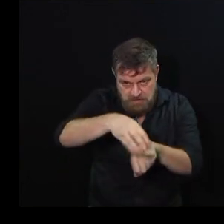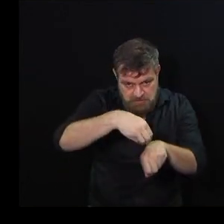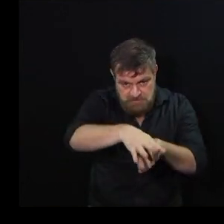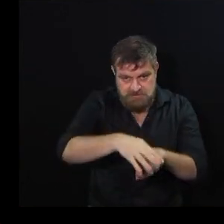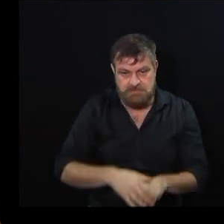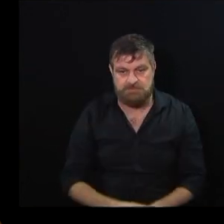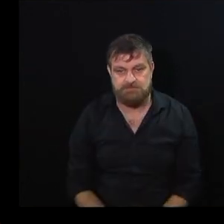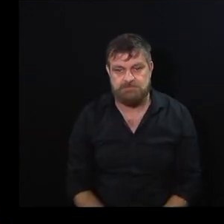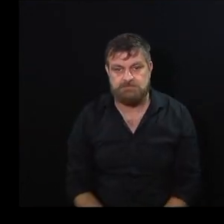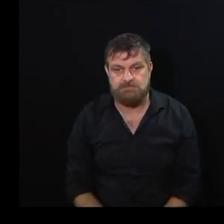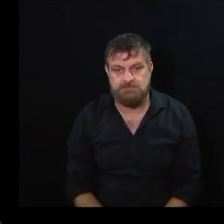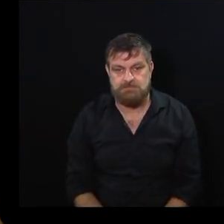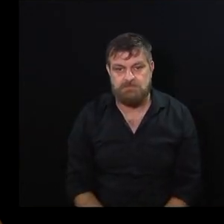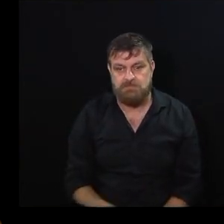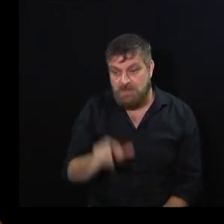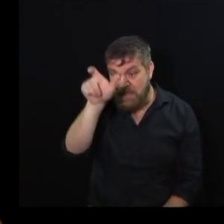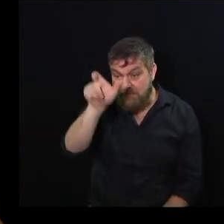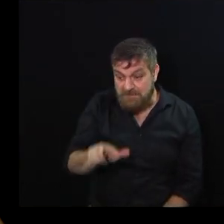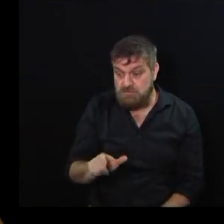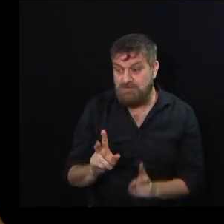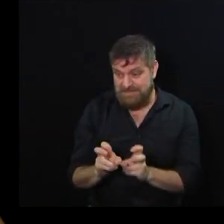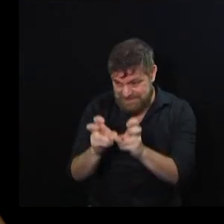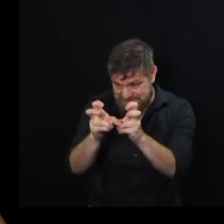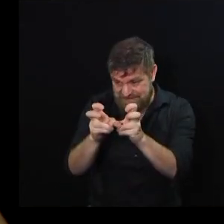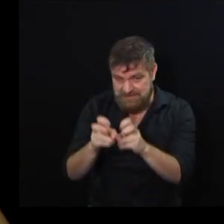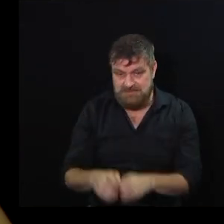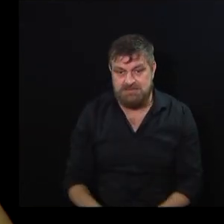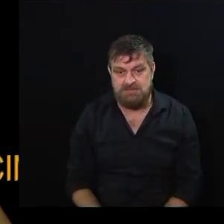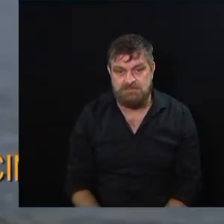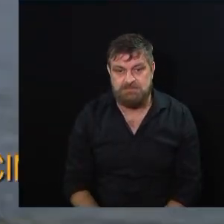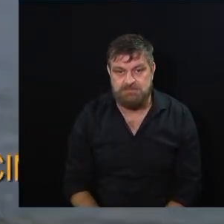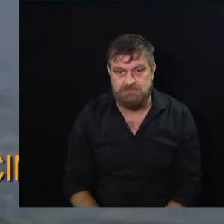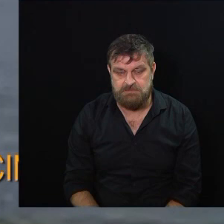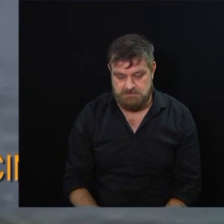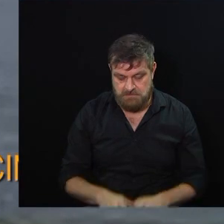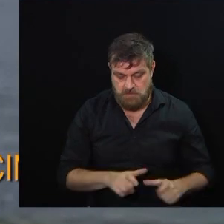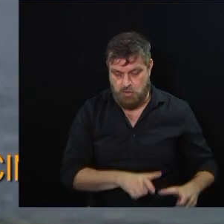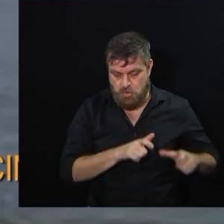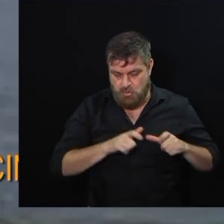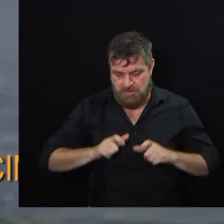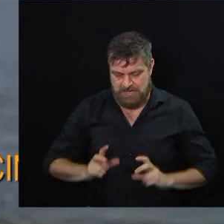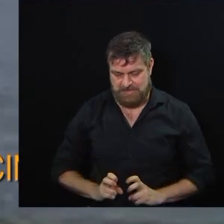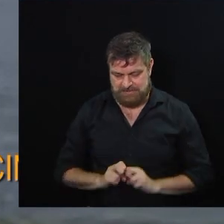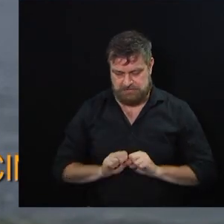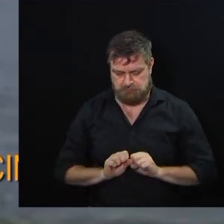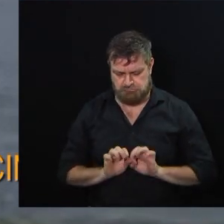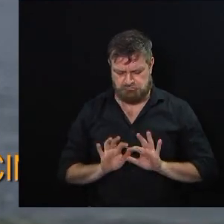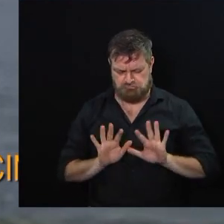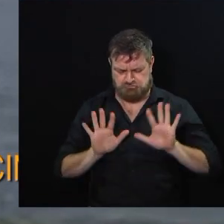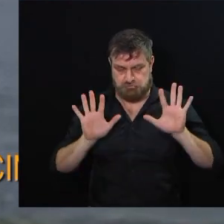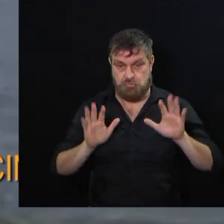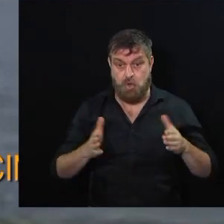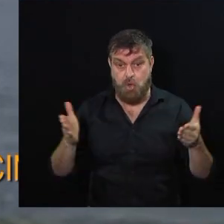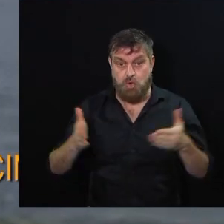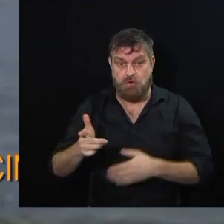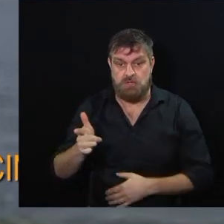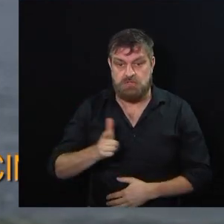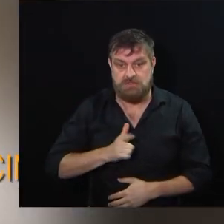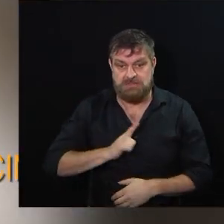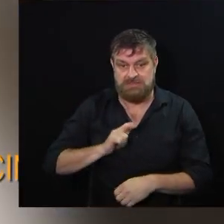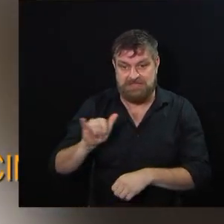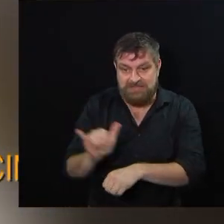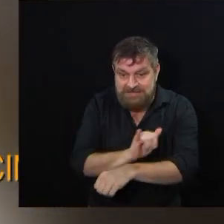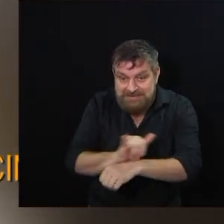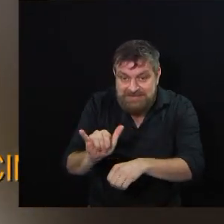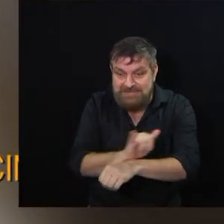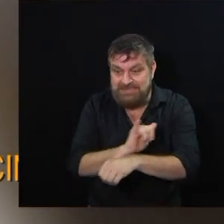com câncer metastático. Que hoje em dia tem muitos alternativos na medicina. Que